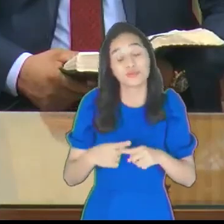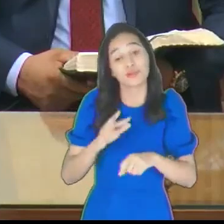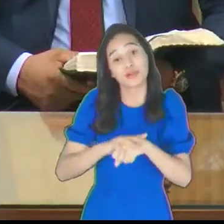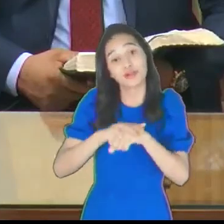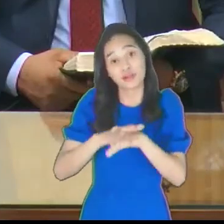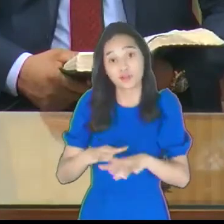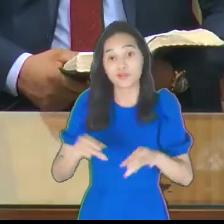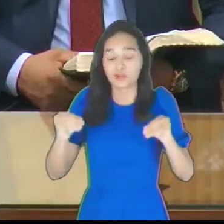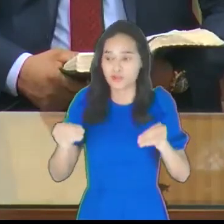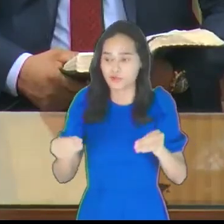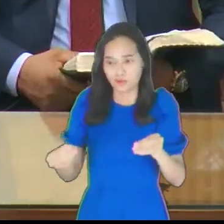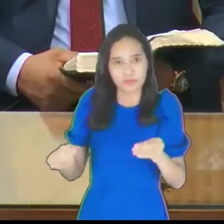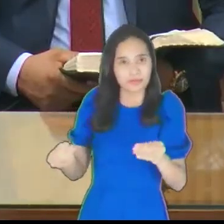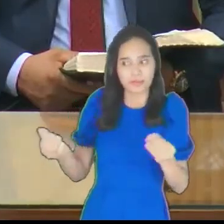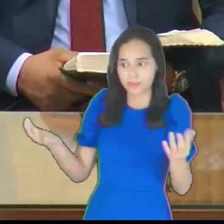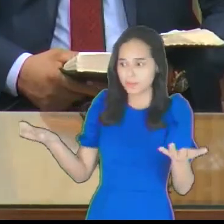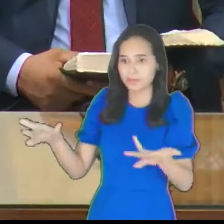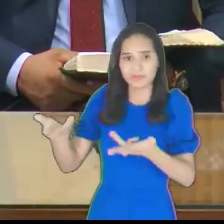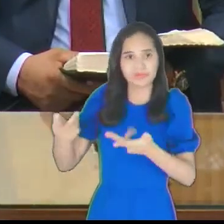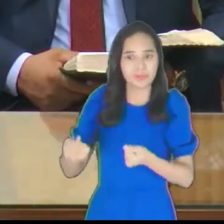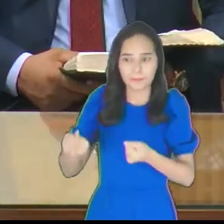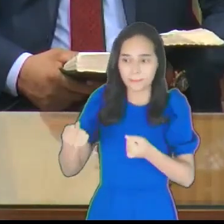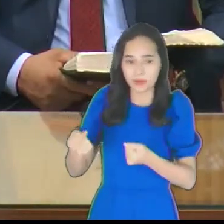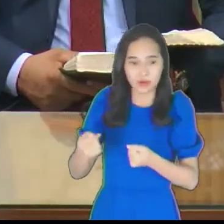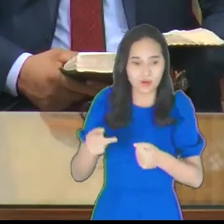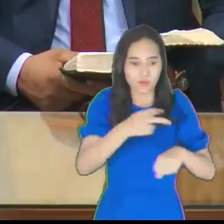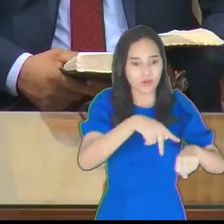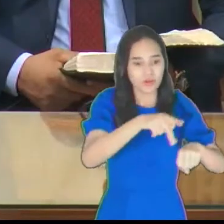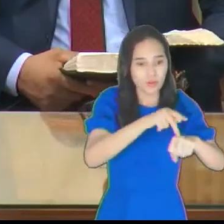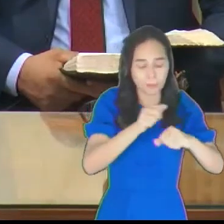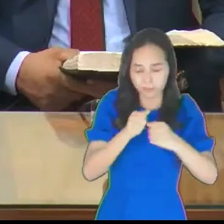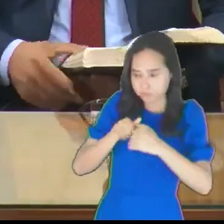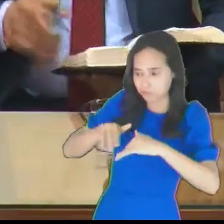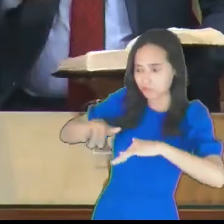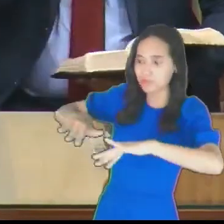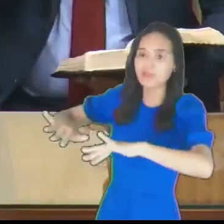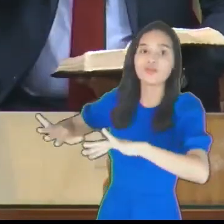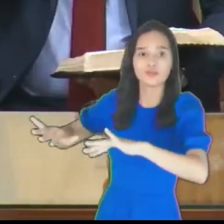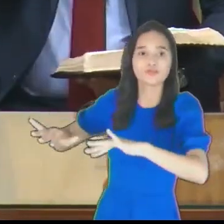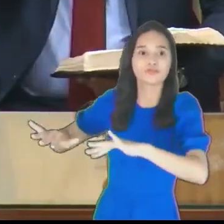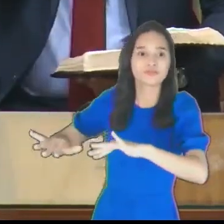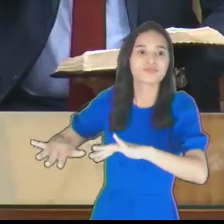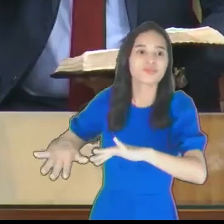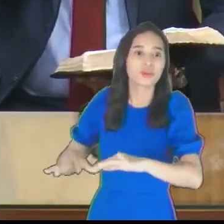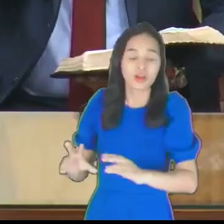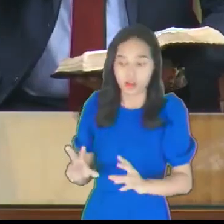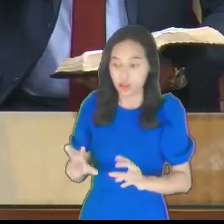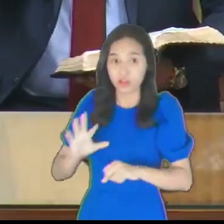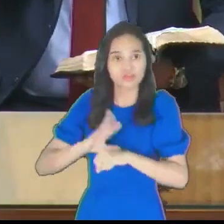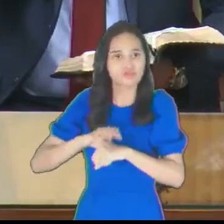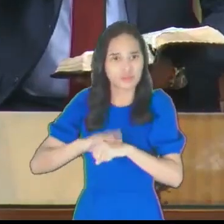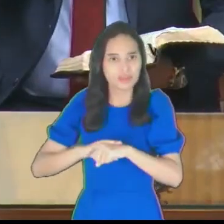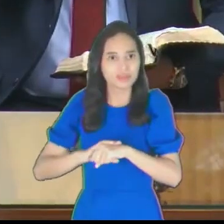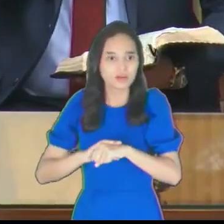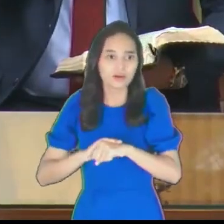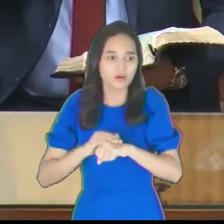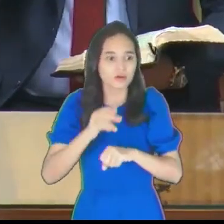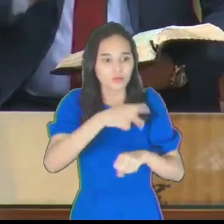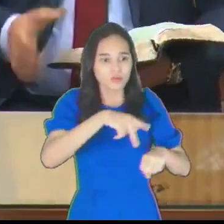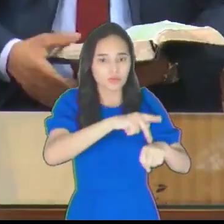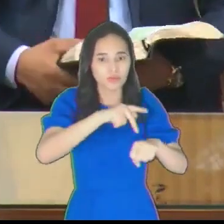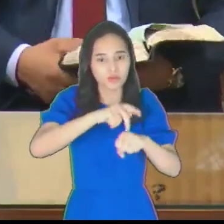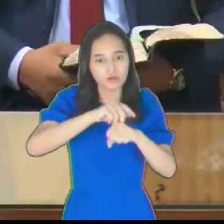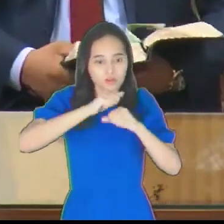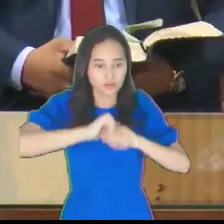foi notória, a doença foi notória e a cura também foi notória. E eles mandaram uma